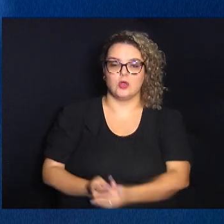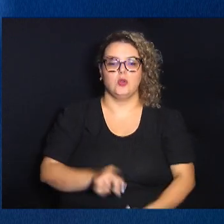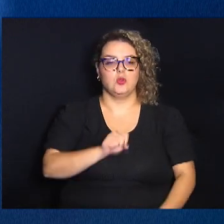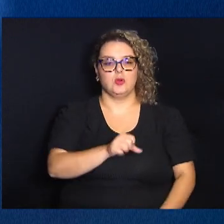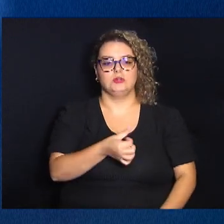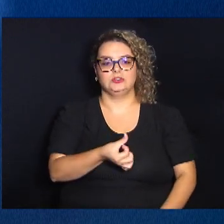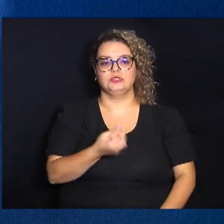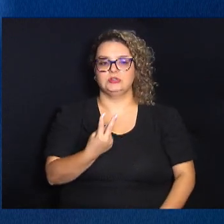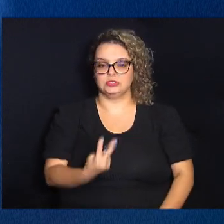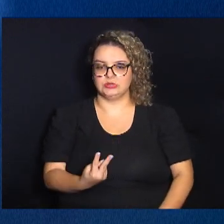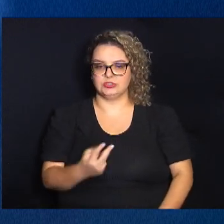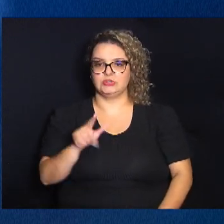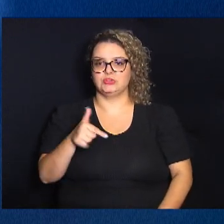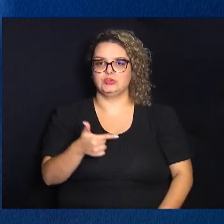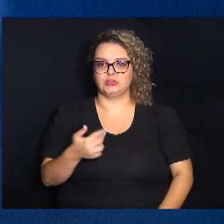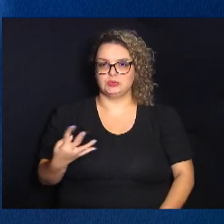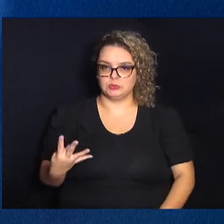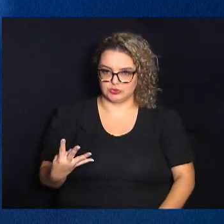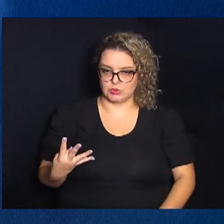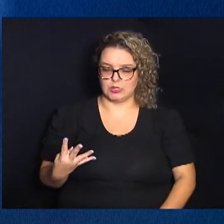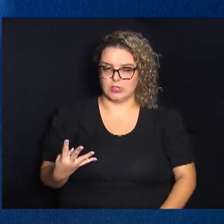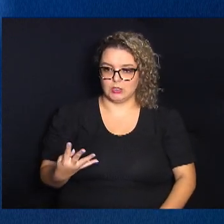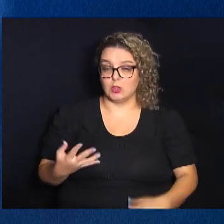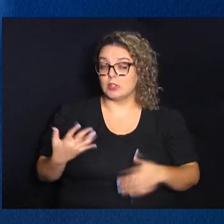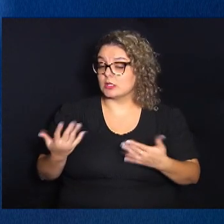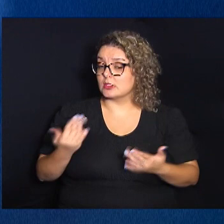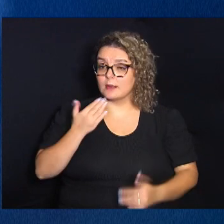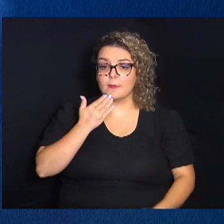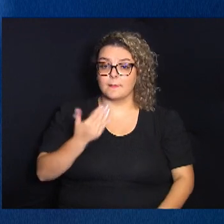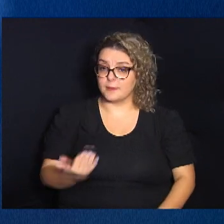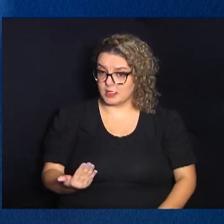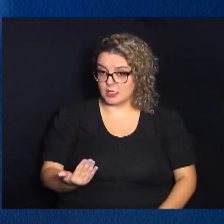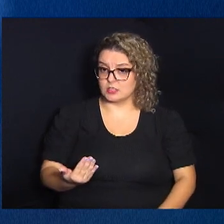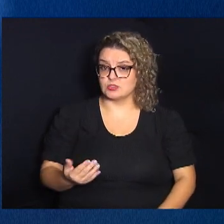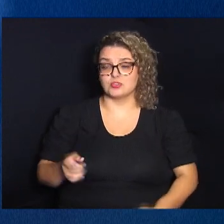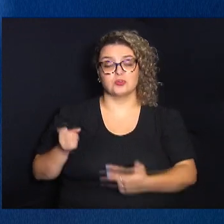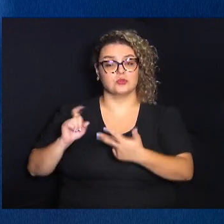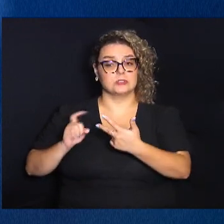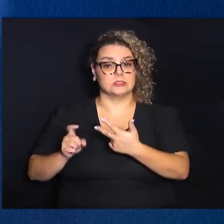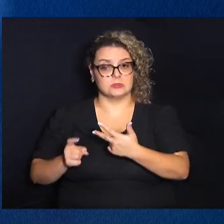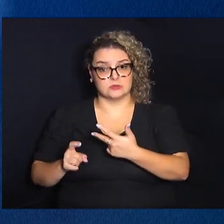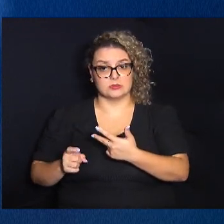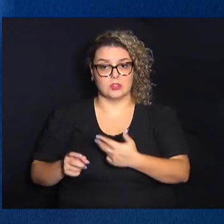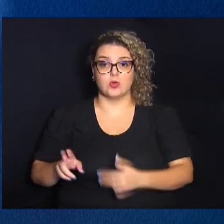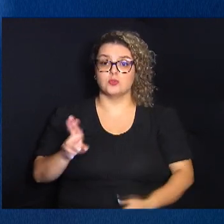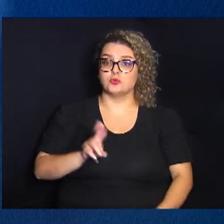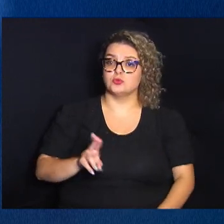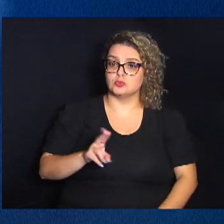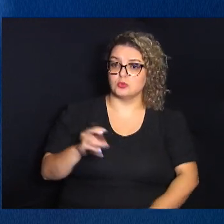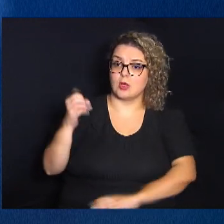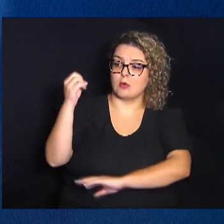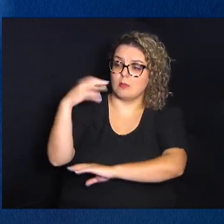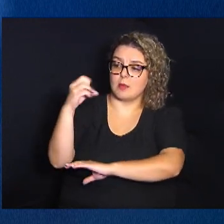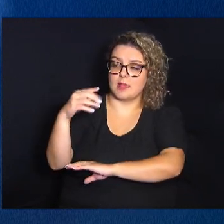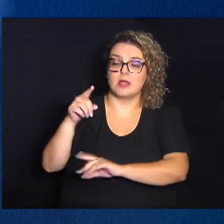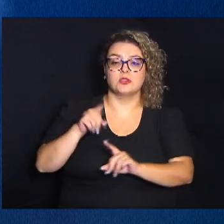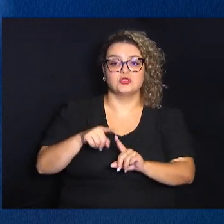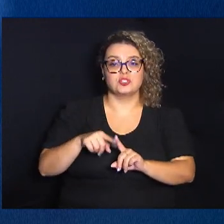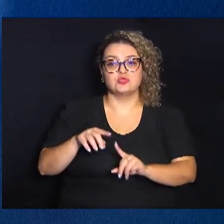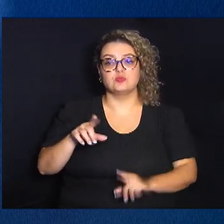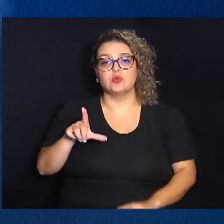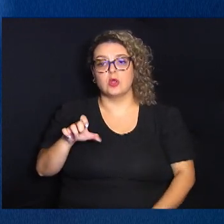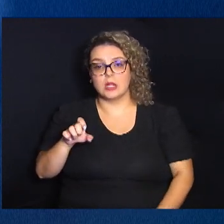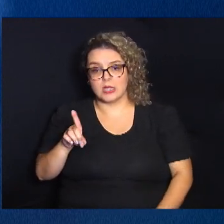de 2024, onde solicita ao Executivo a implantação de iluminação tipo LED